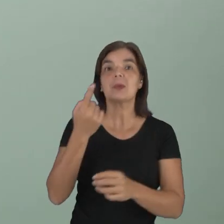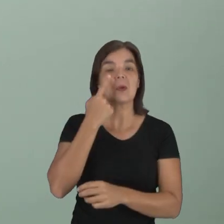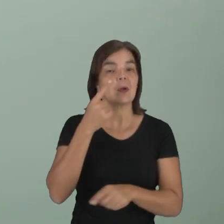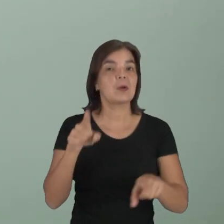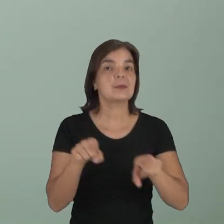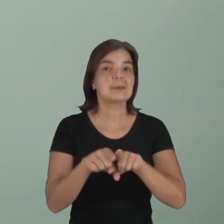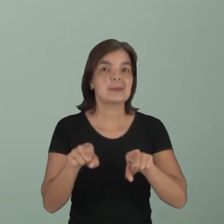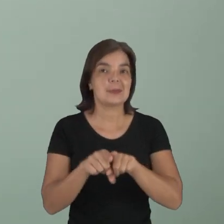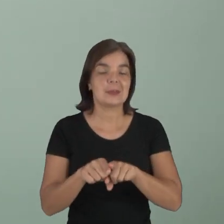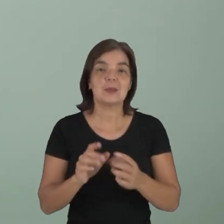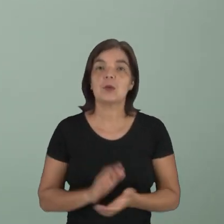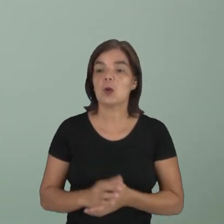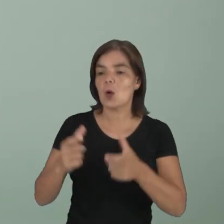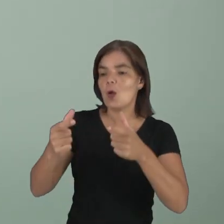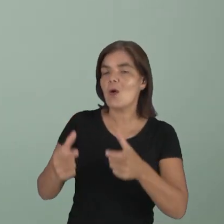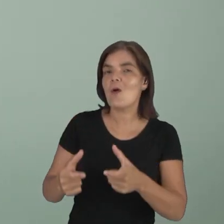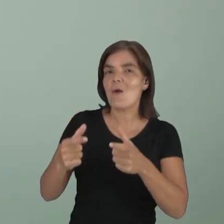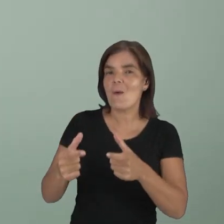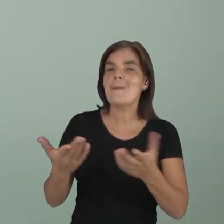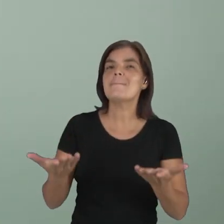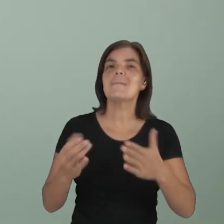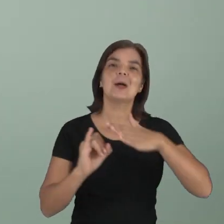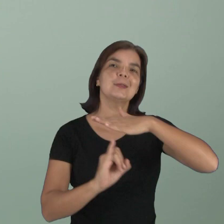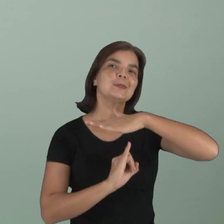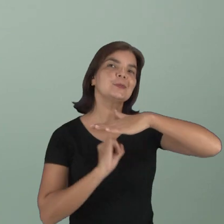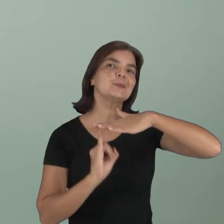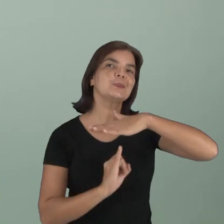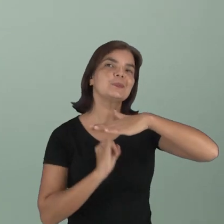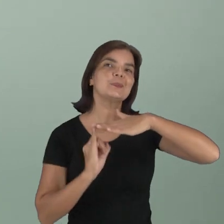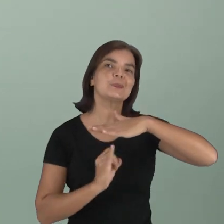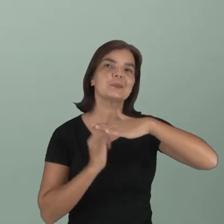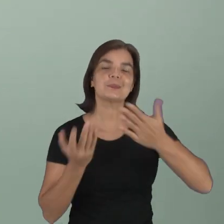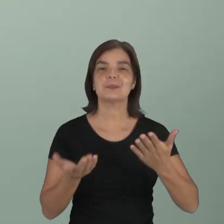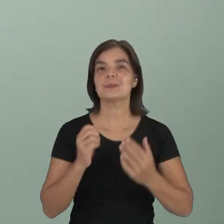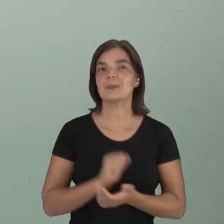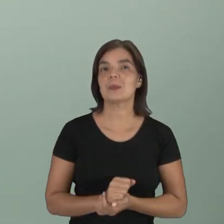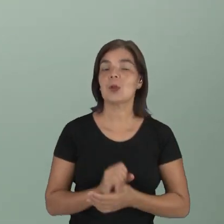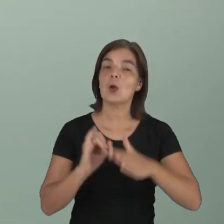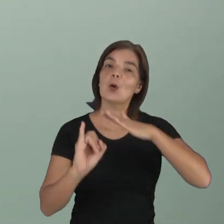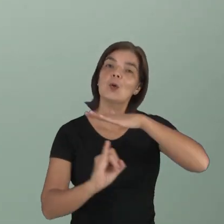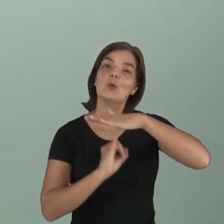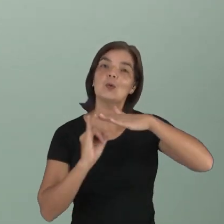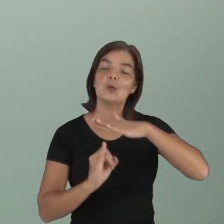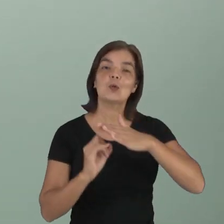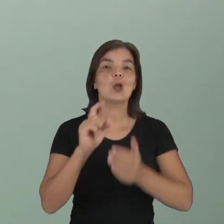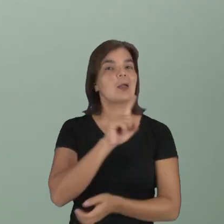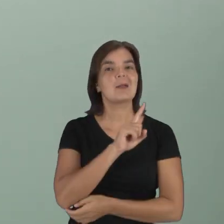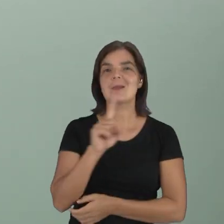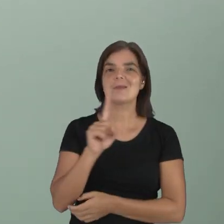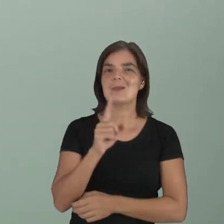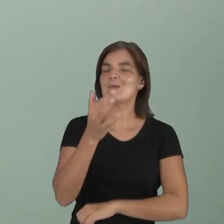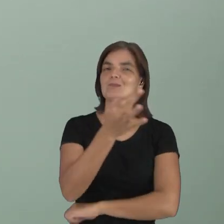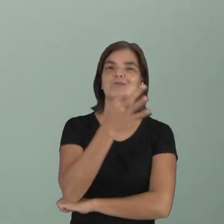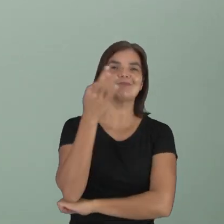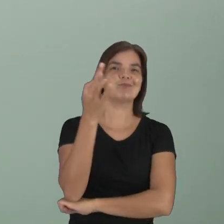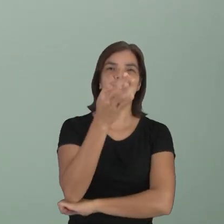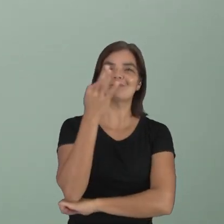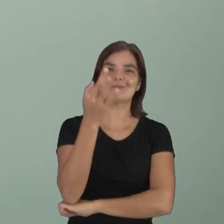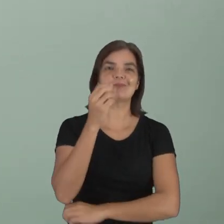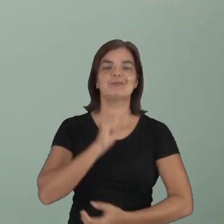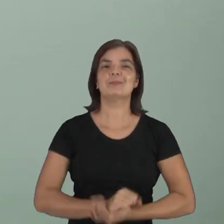você observa que se trata de um ambiente mais informal. O in significa não, que não é